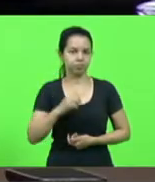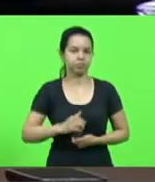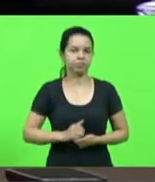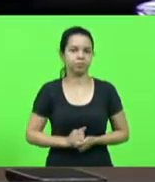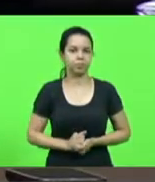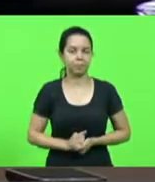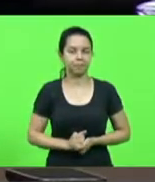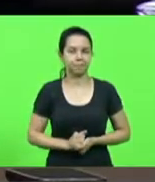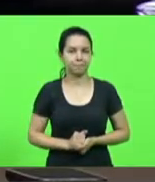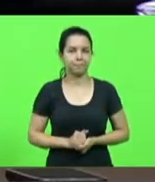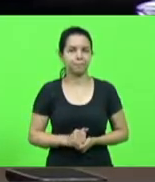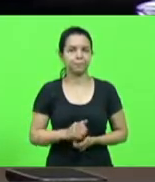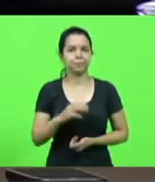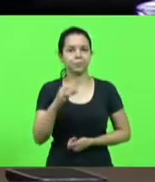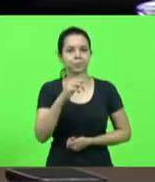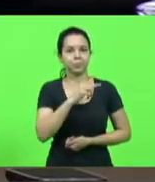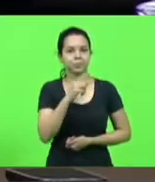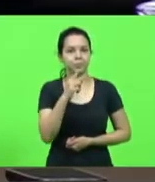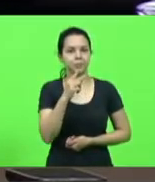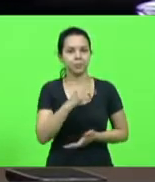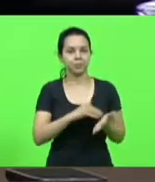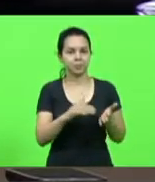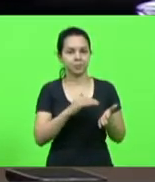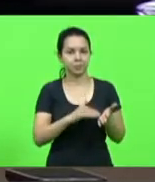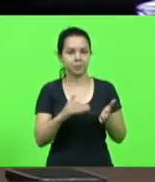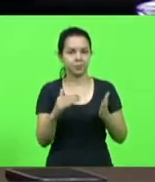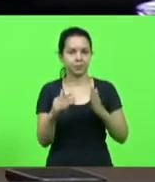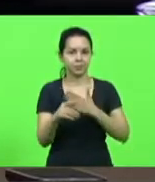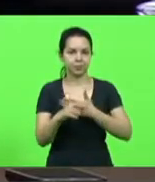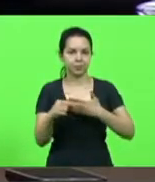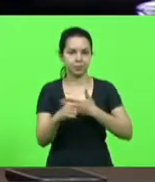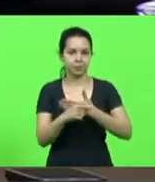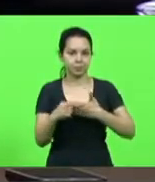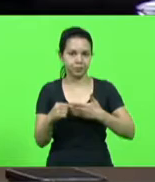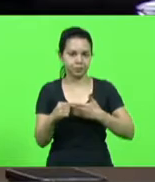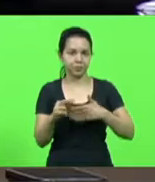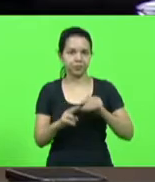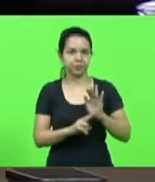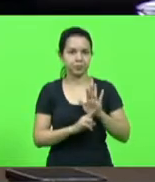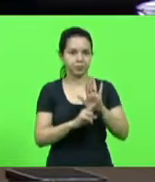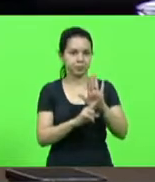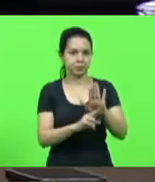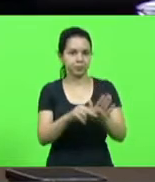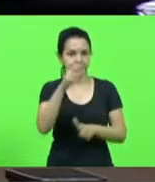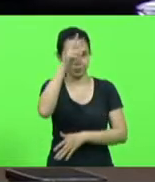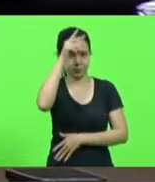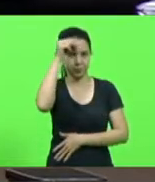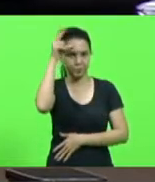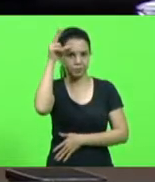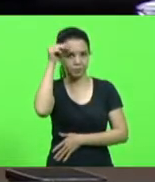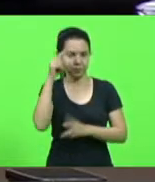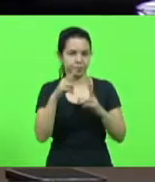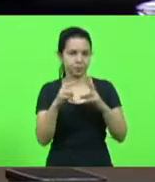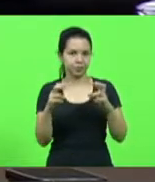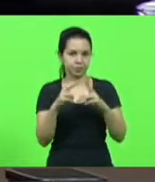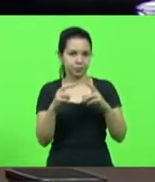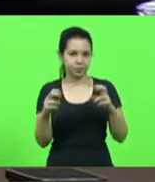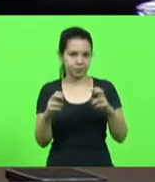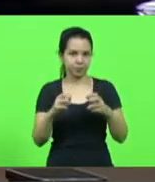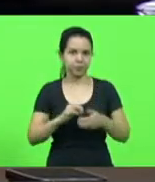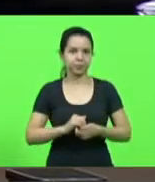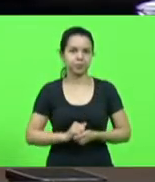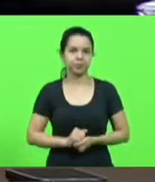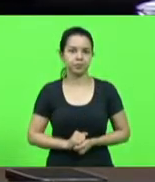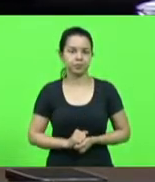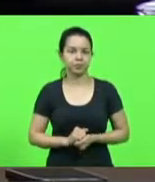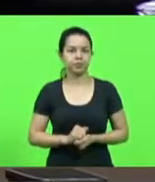senhor secretário da Casa Civil, Emerson Mendes, neste ato representando o excelentíssimo senhor prefeito de Florianópolis, Jean Loureiro, e o senhor